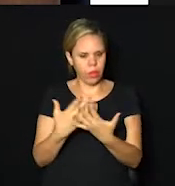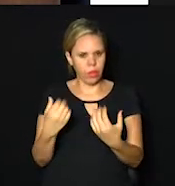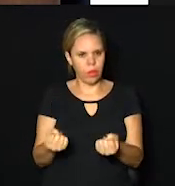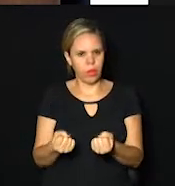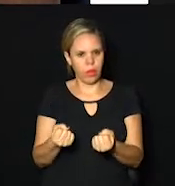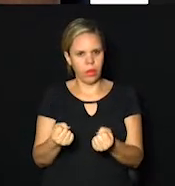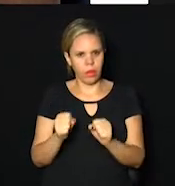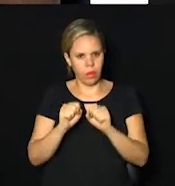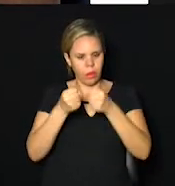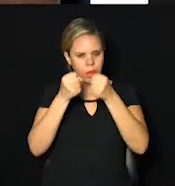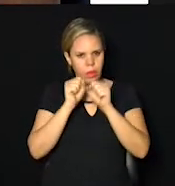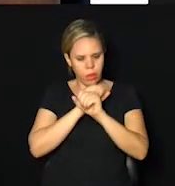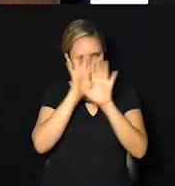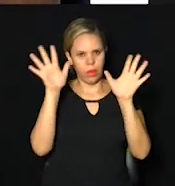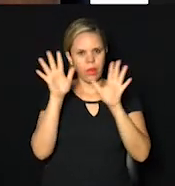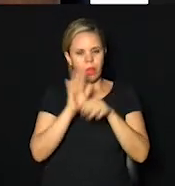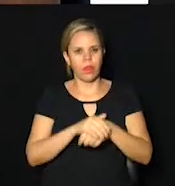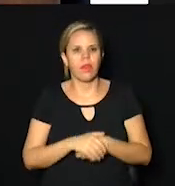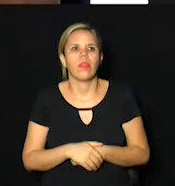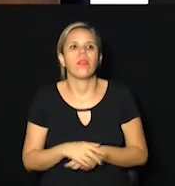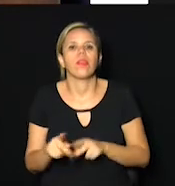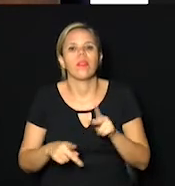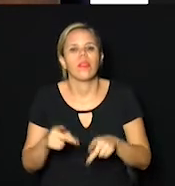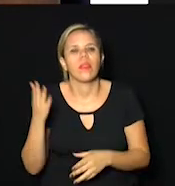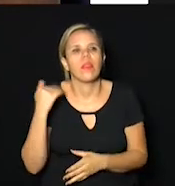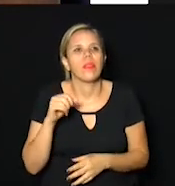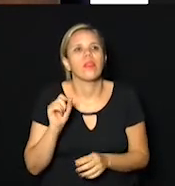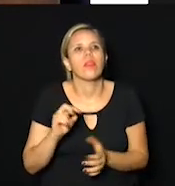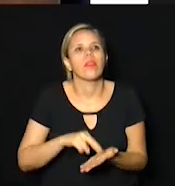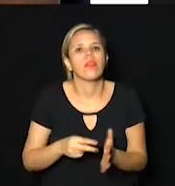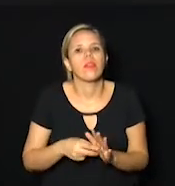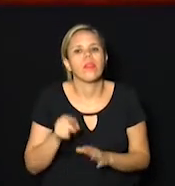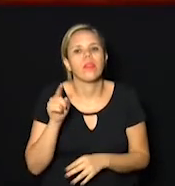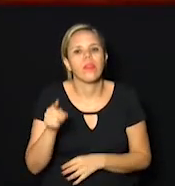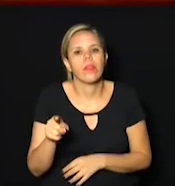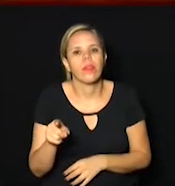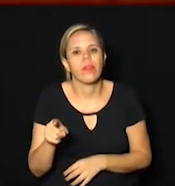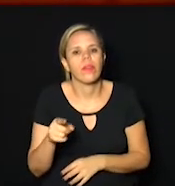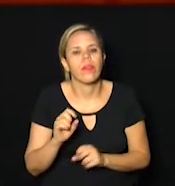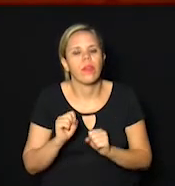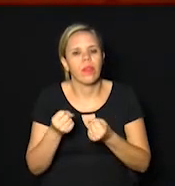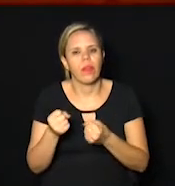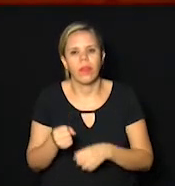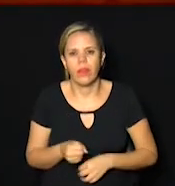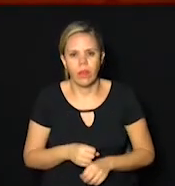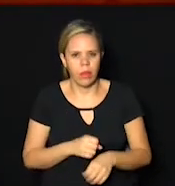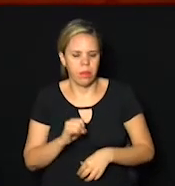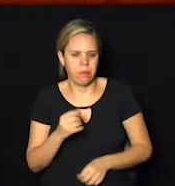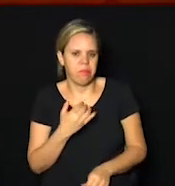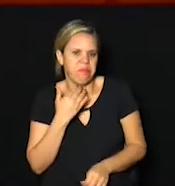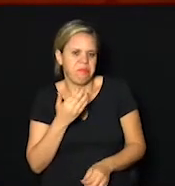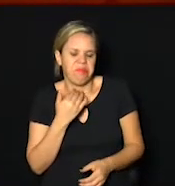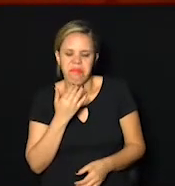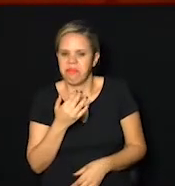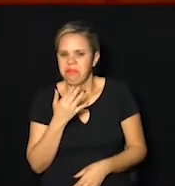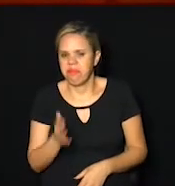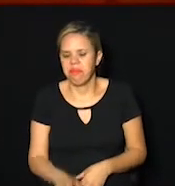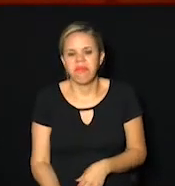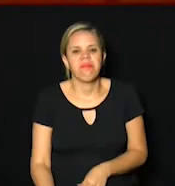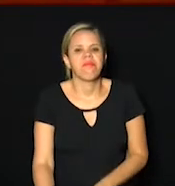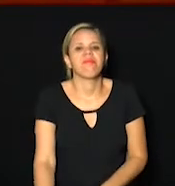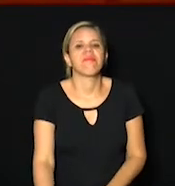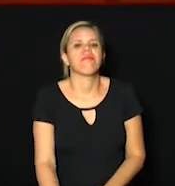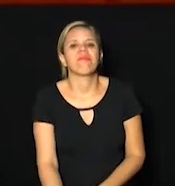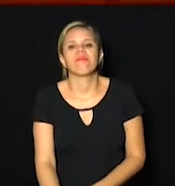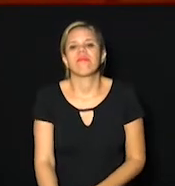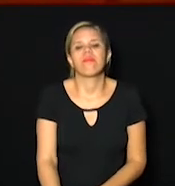bandeiras claras. As pessoas têm que saber quem é você, o que você defende, senão não adianta. Eu vou